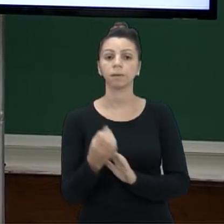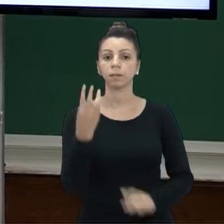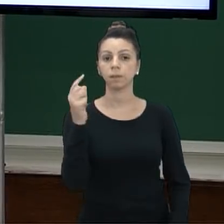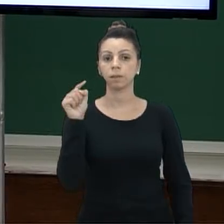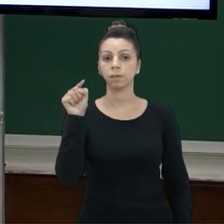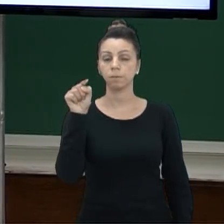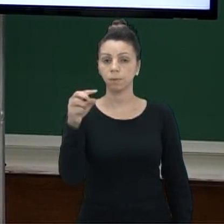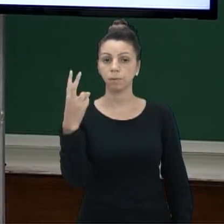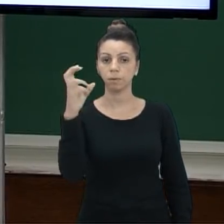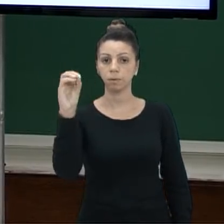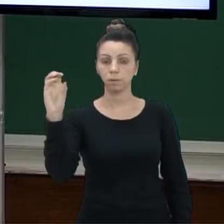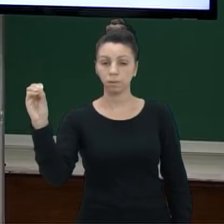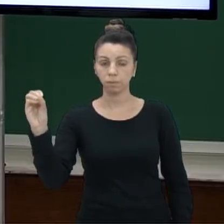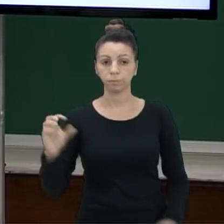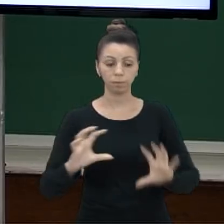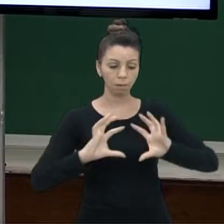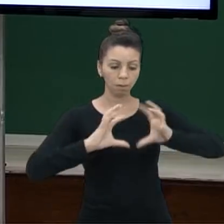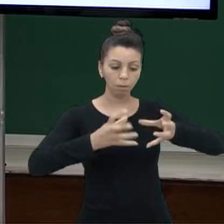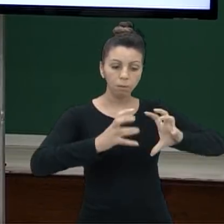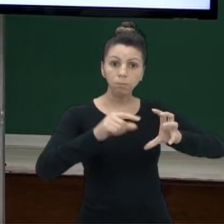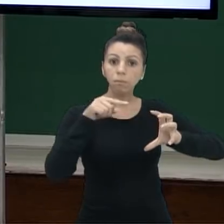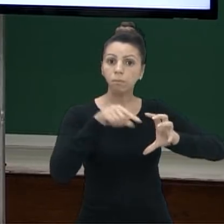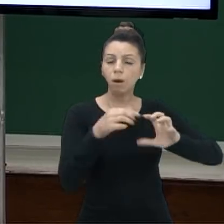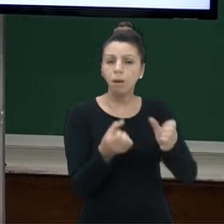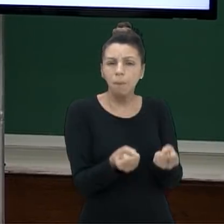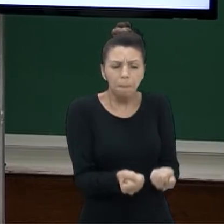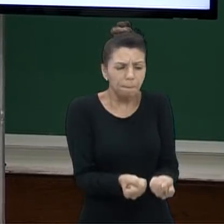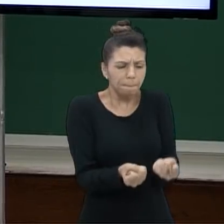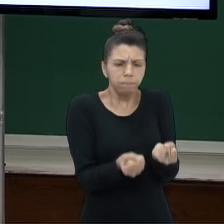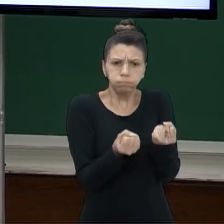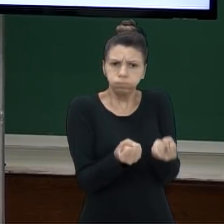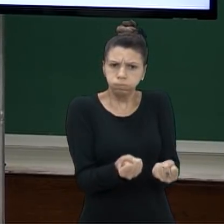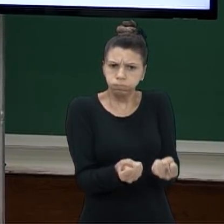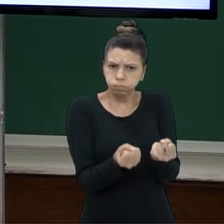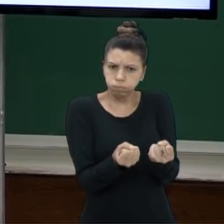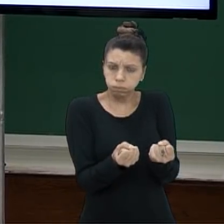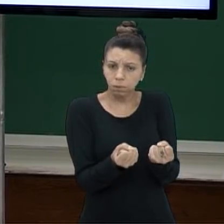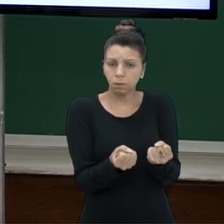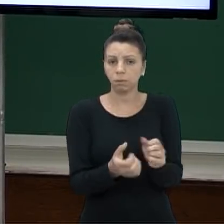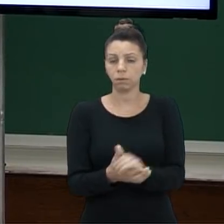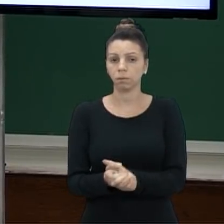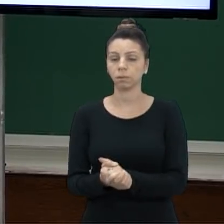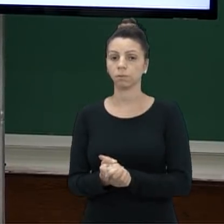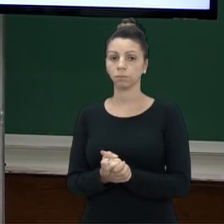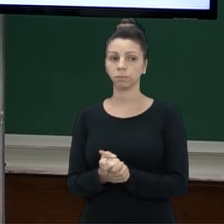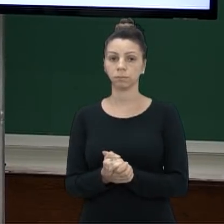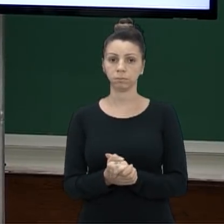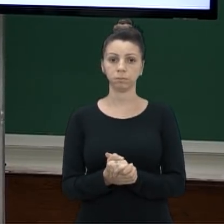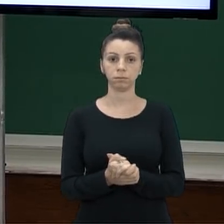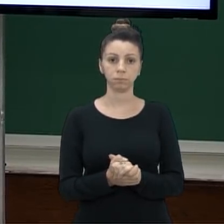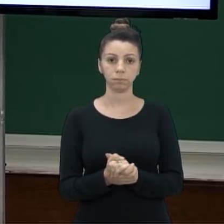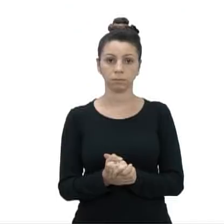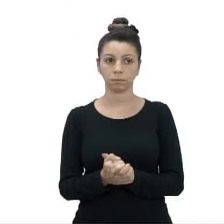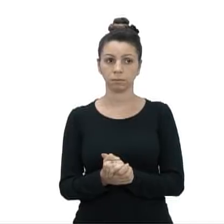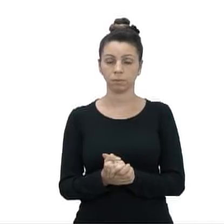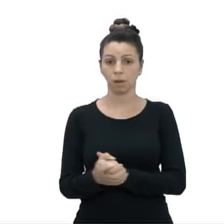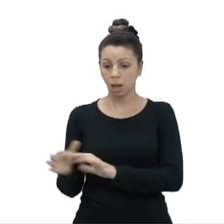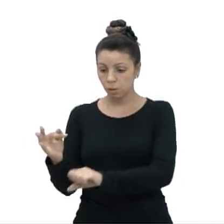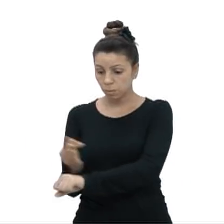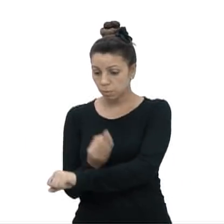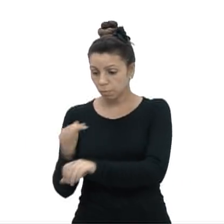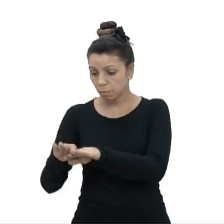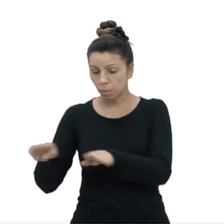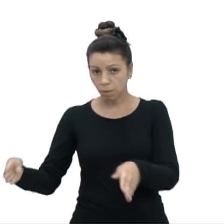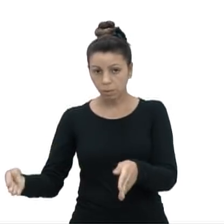maior, a bola é mais pesada do que o peso máximo do nosso suporte. Então, como o limite era